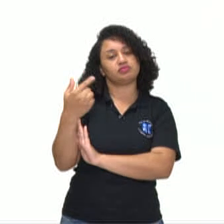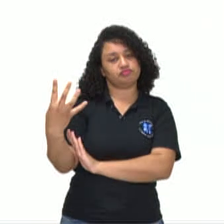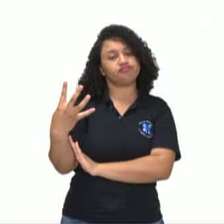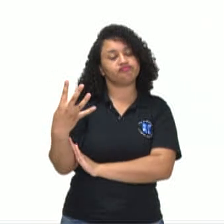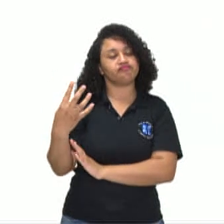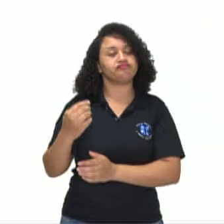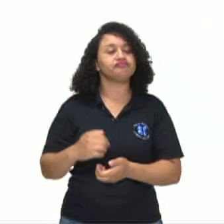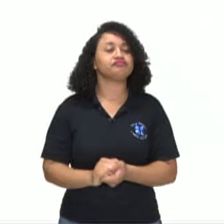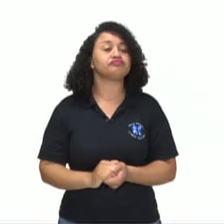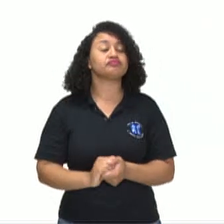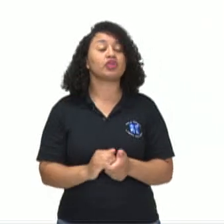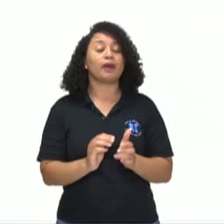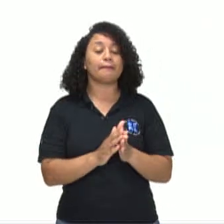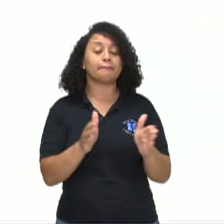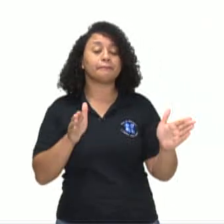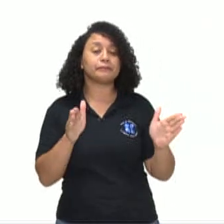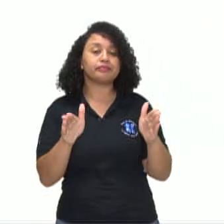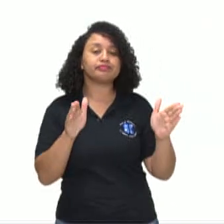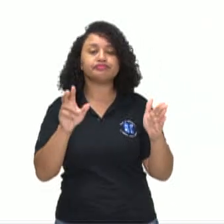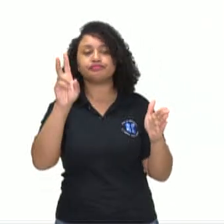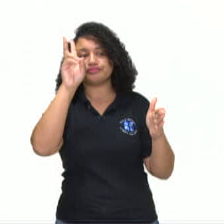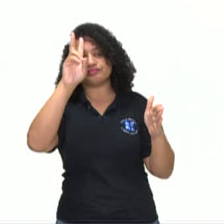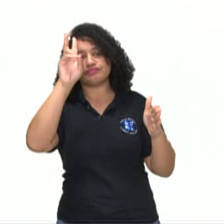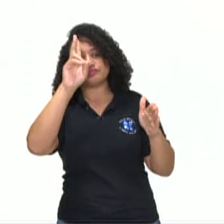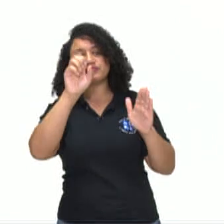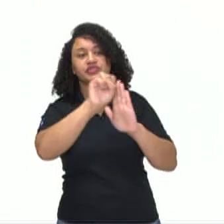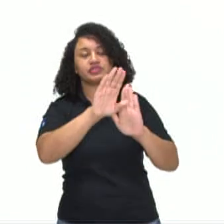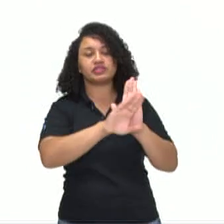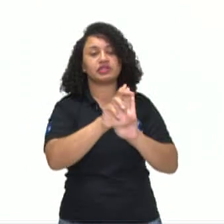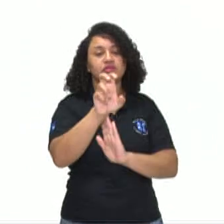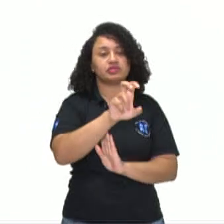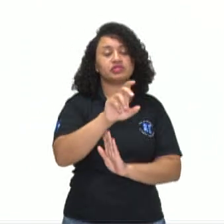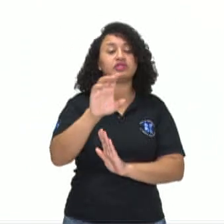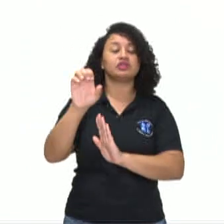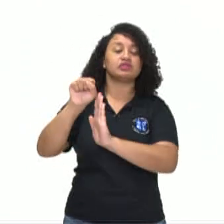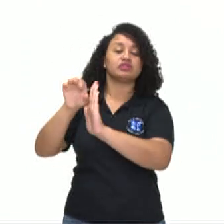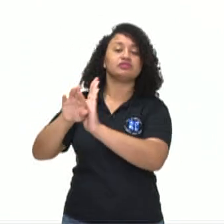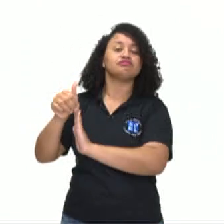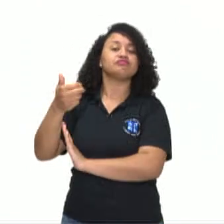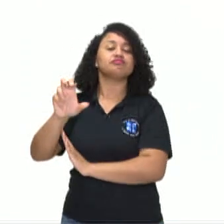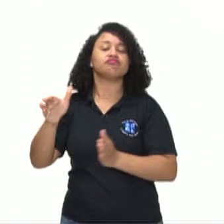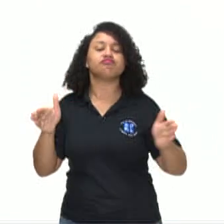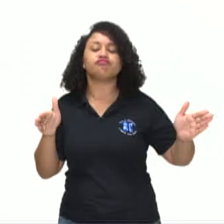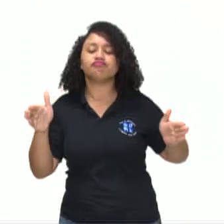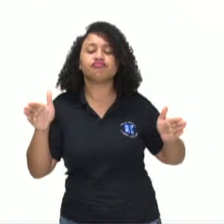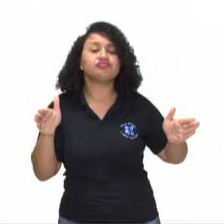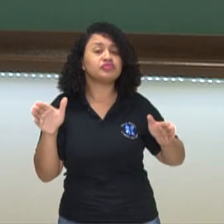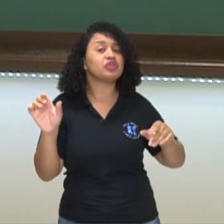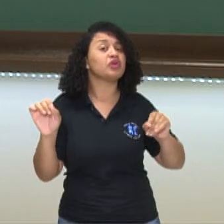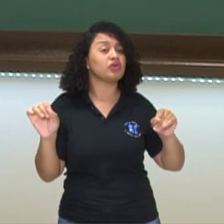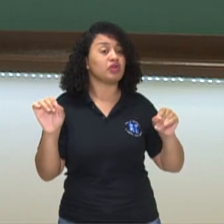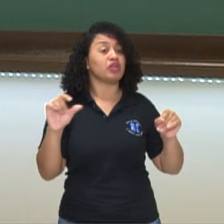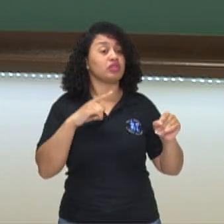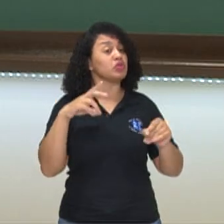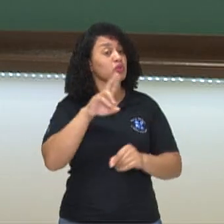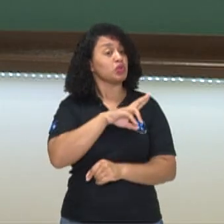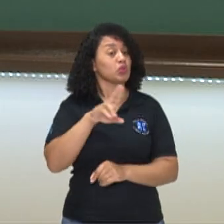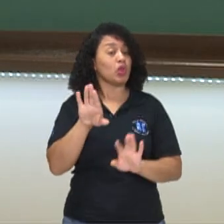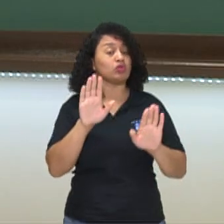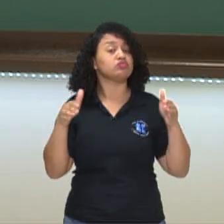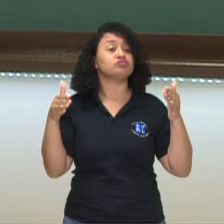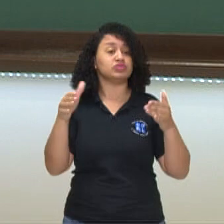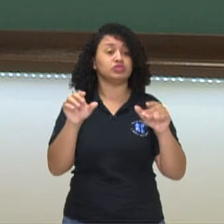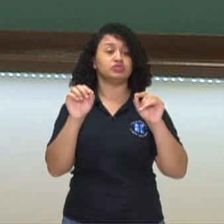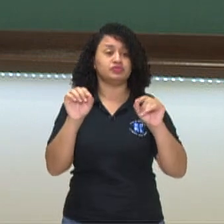pode chamar o período da história entre o século V e o século XV, né? Nós temos uma nomenclatura para